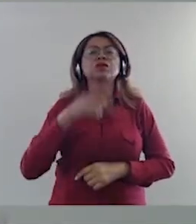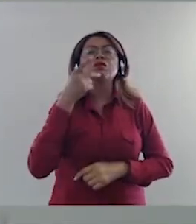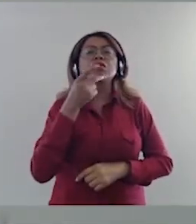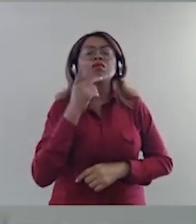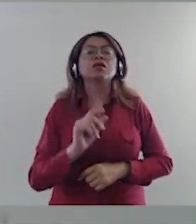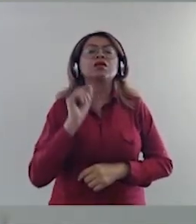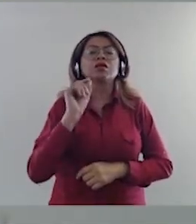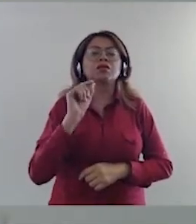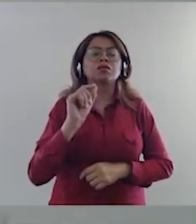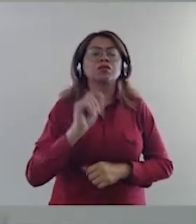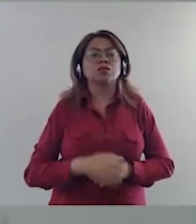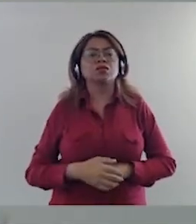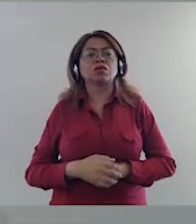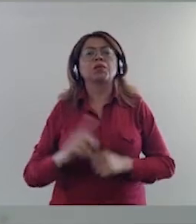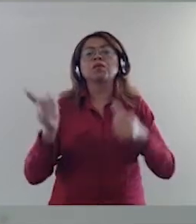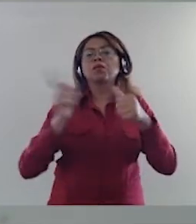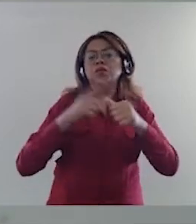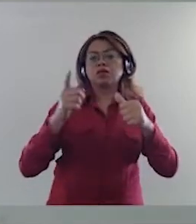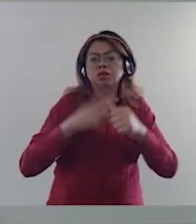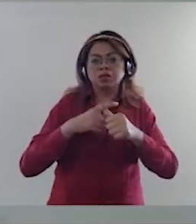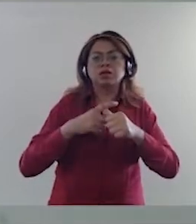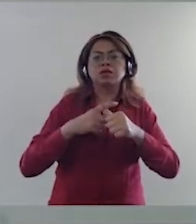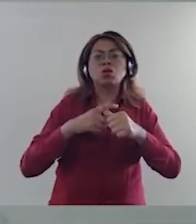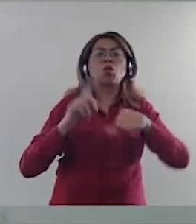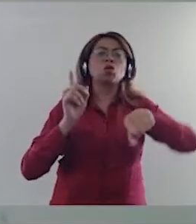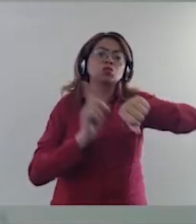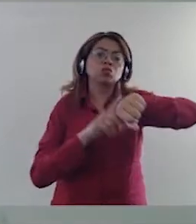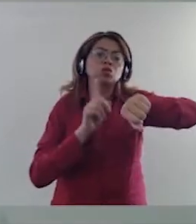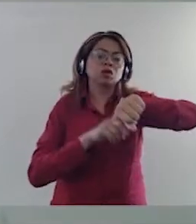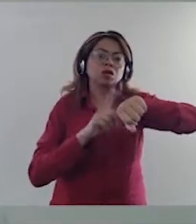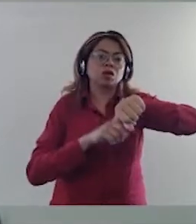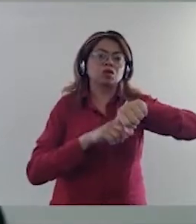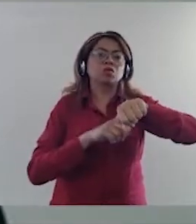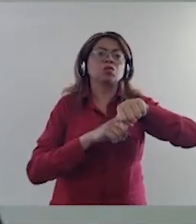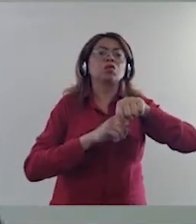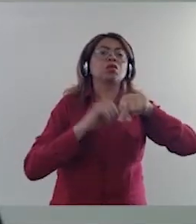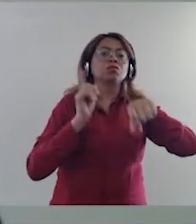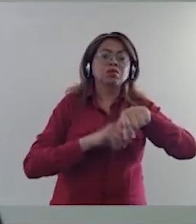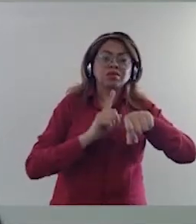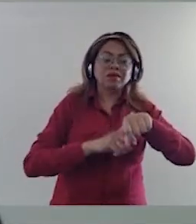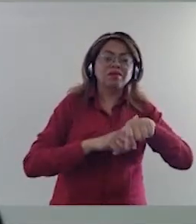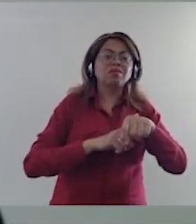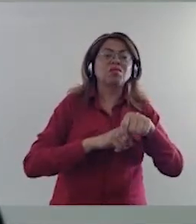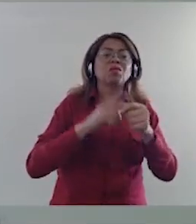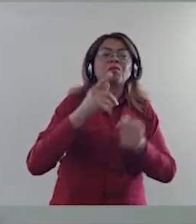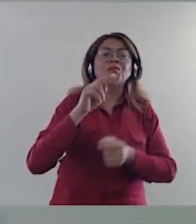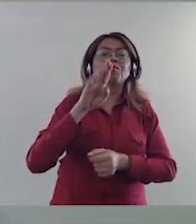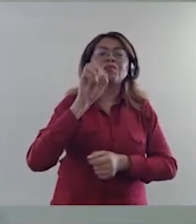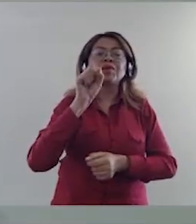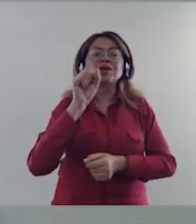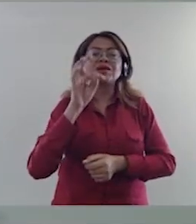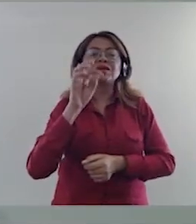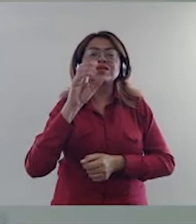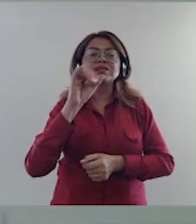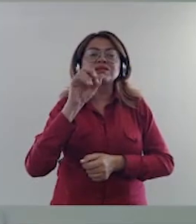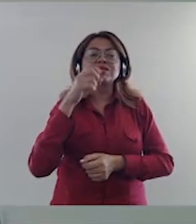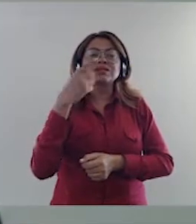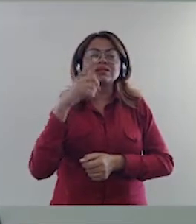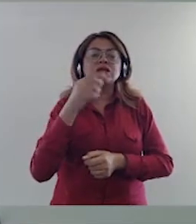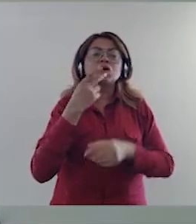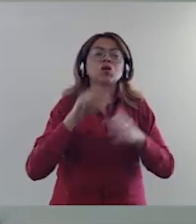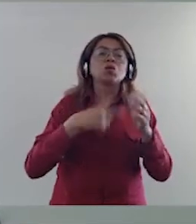respeito, primeiramente, ao transcurso do tempo, prescrição, decadência e uso